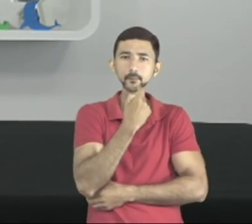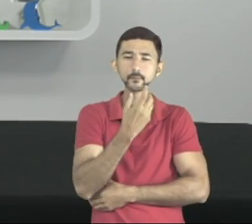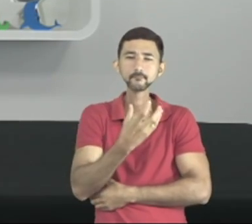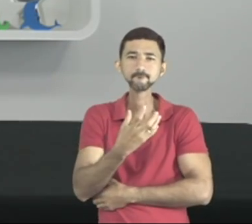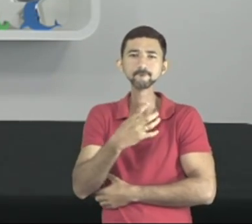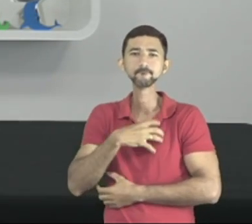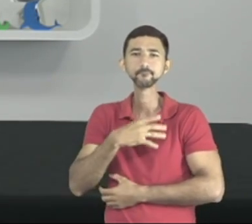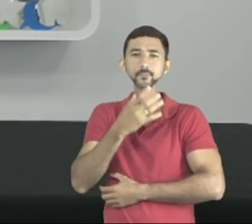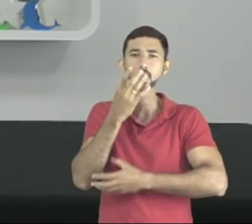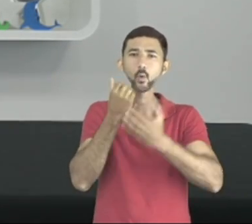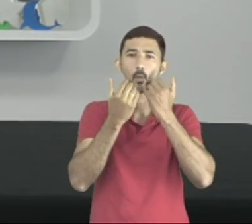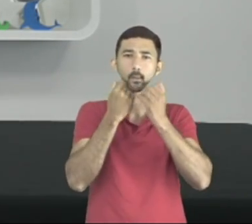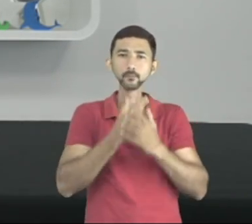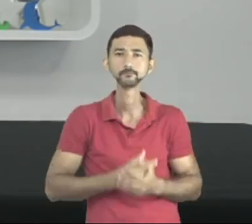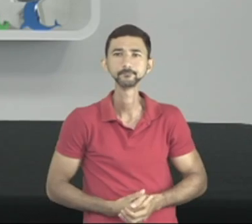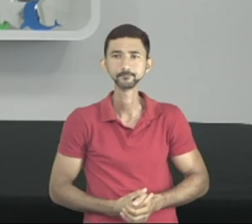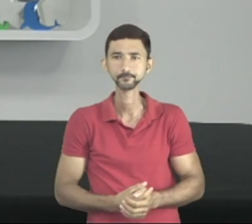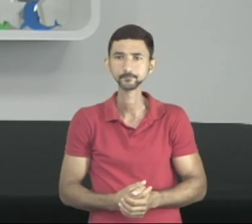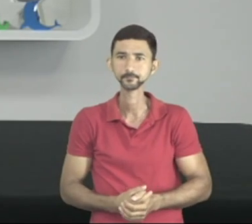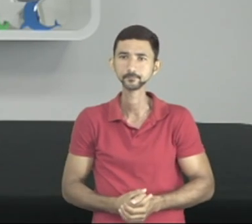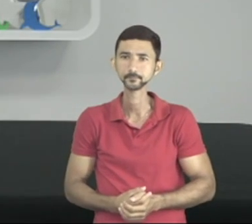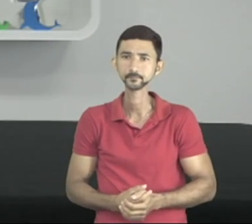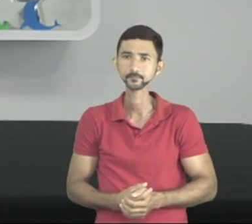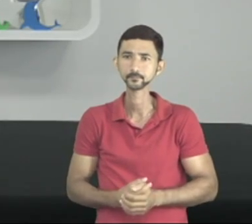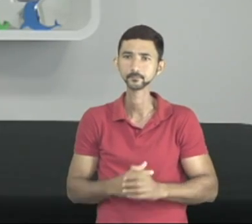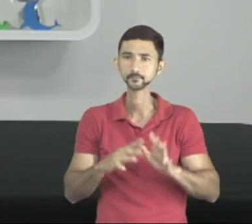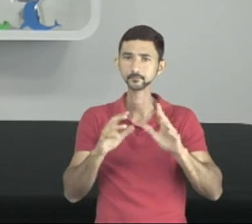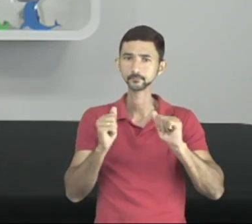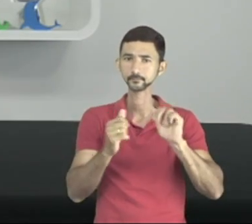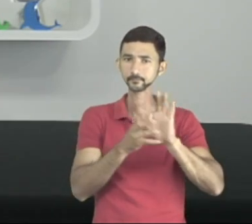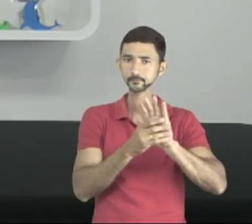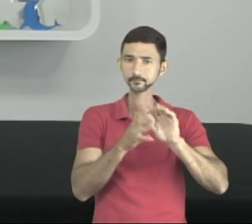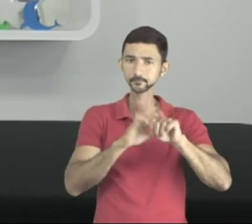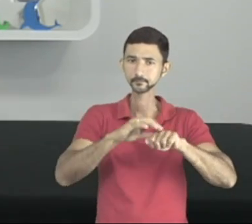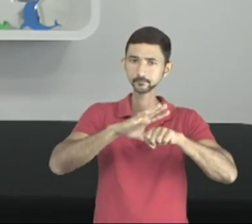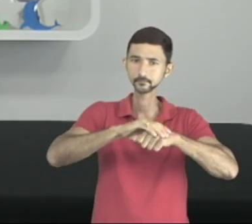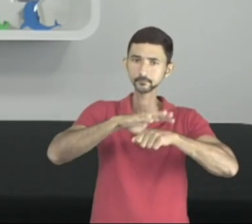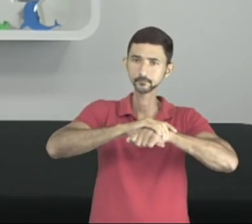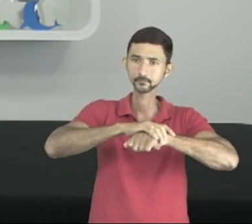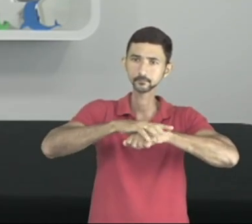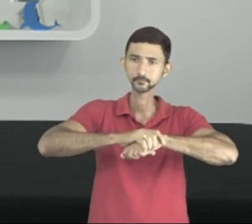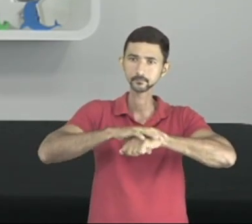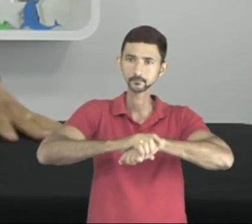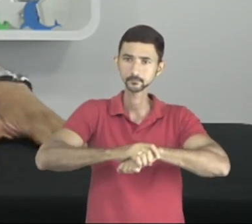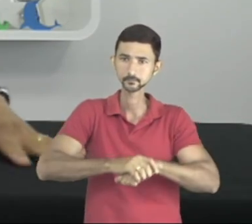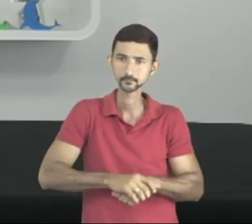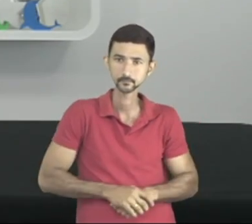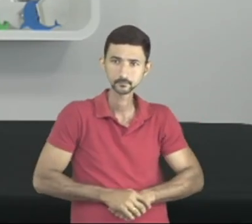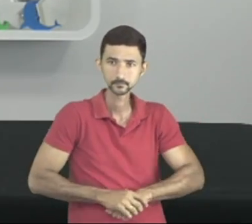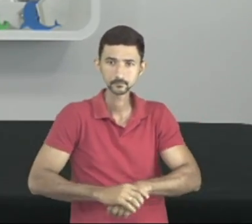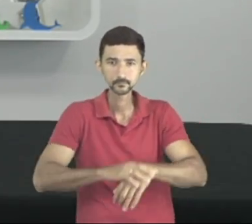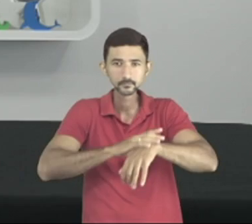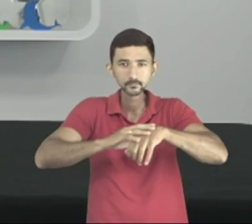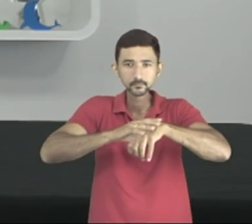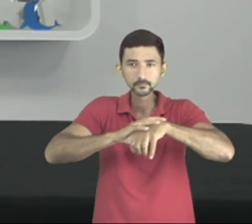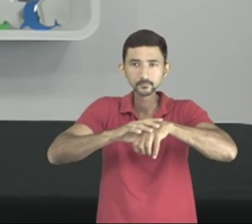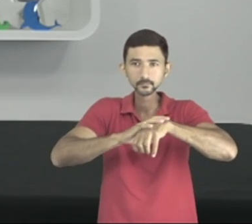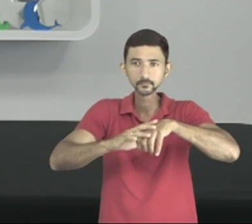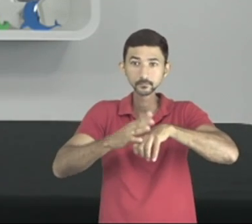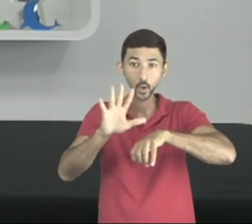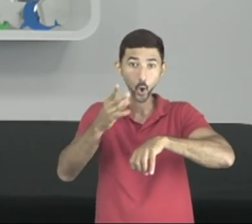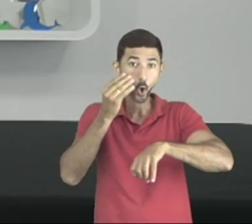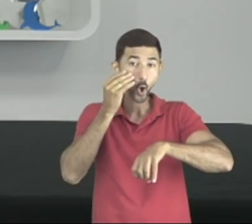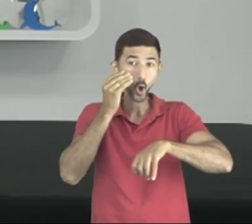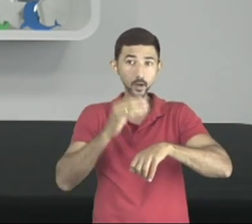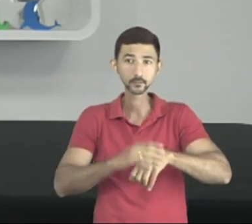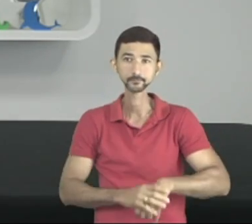o sabor, o tato, eu vou sentir a textura. Mas preste